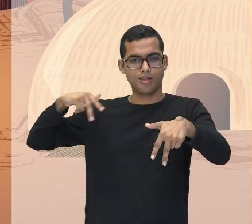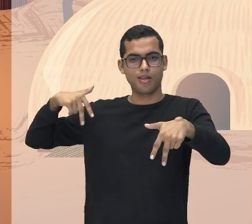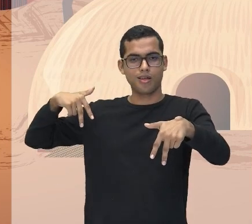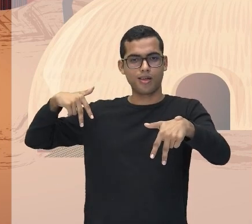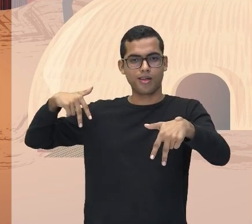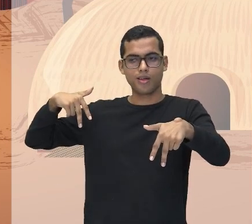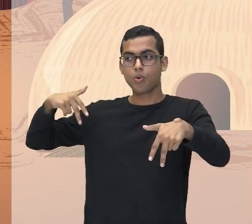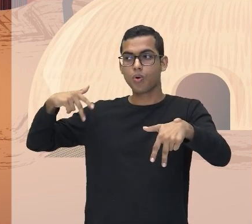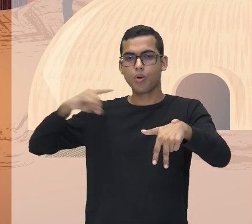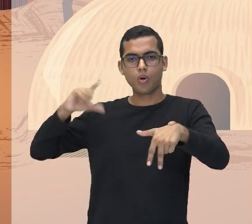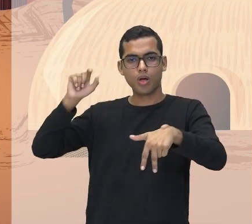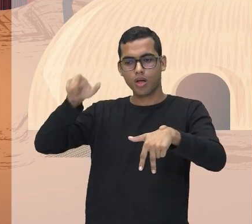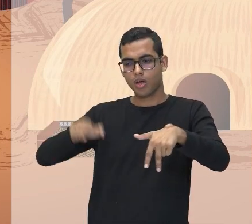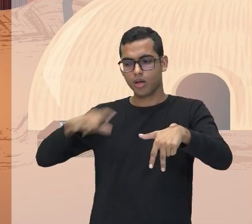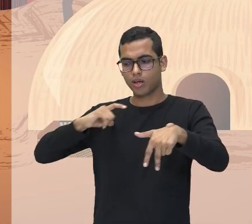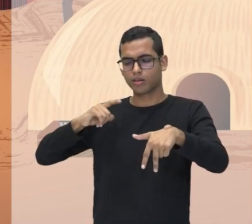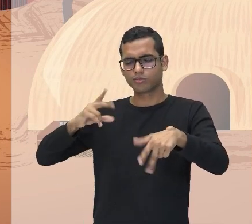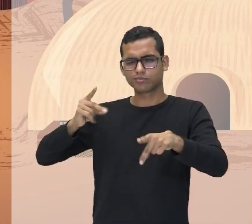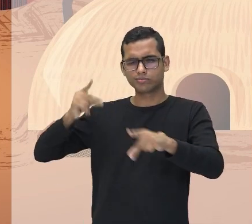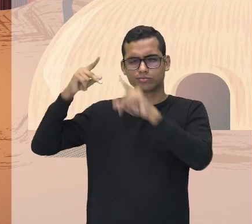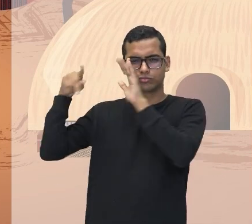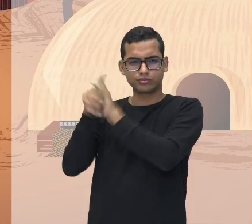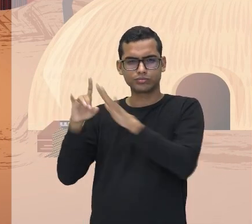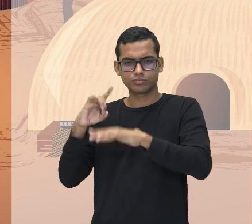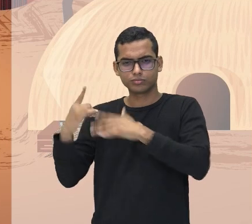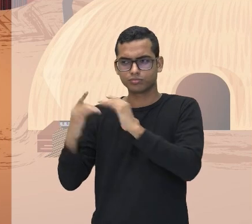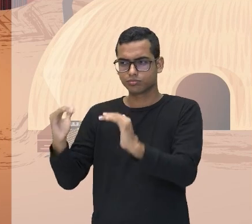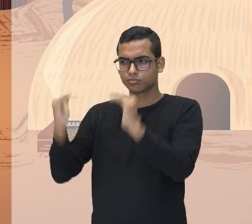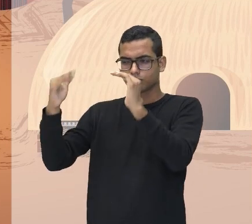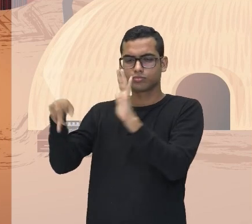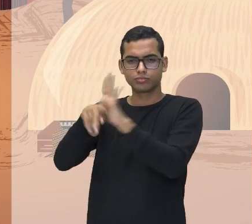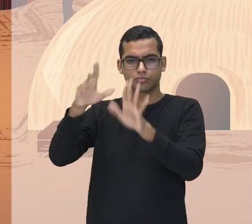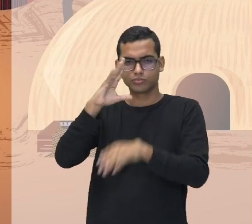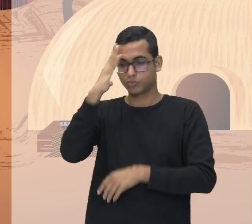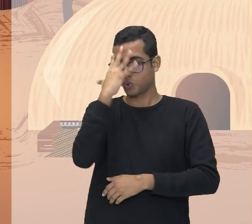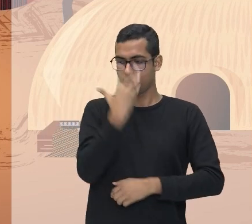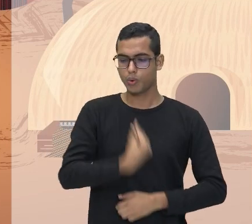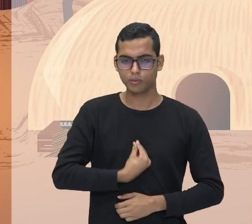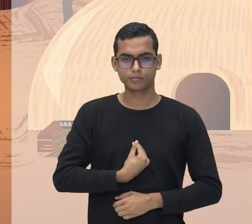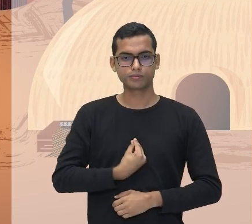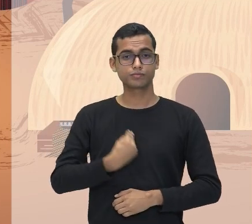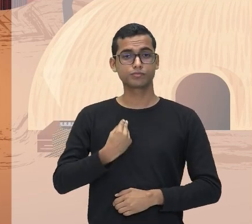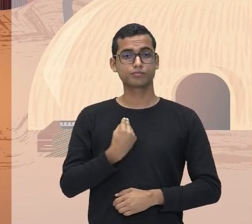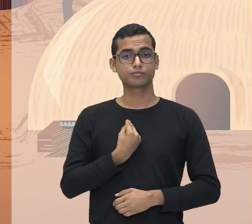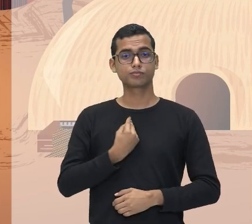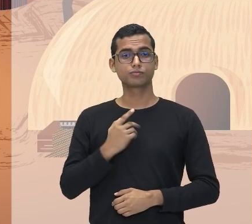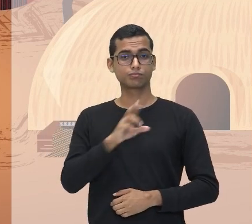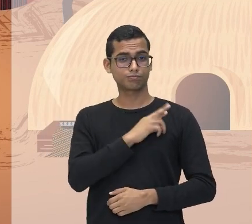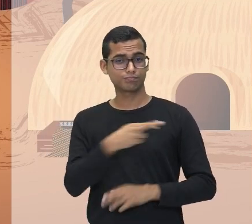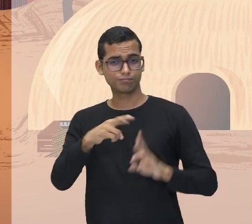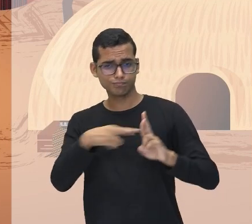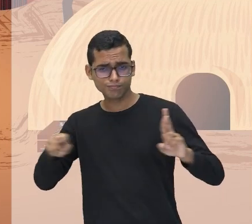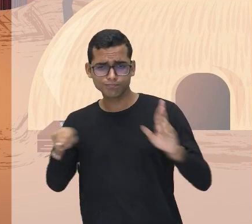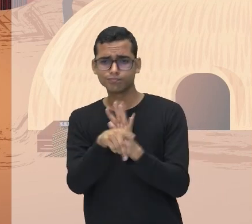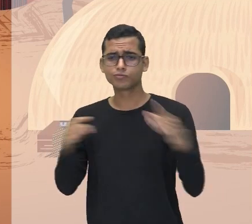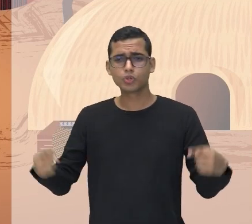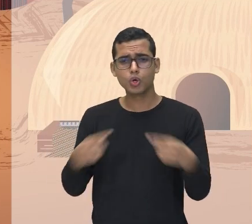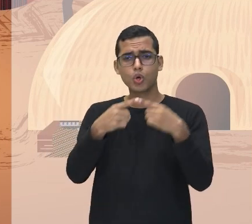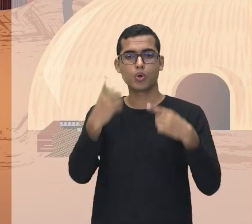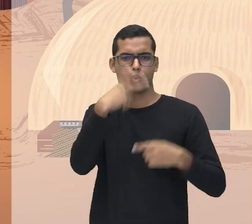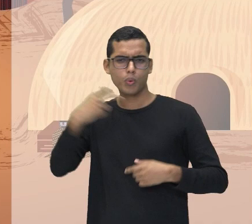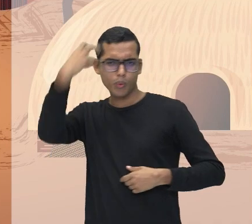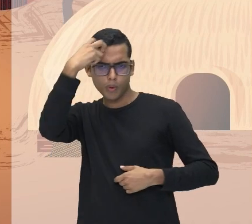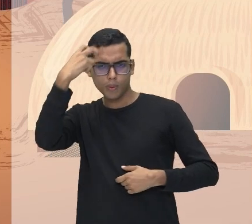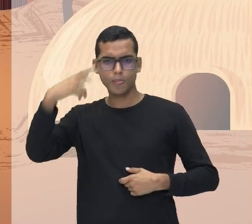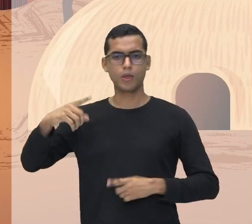dessas religiões, a questão dos valores está profundamente ligada à cultura e ao modo de vida das diferentes